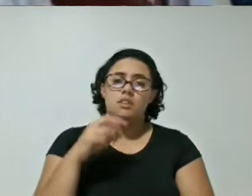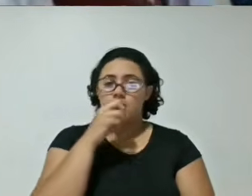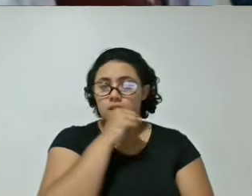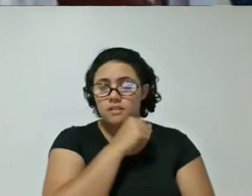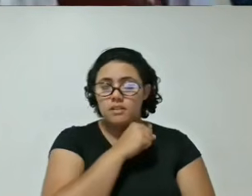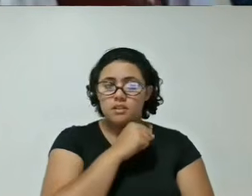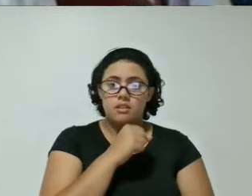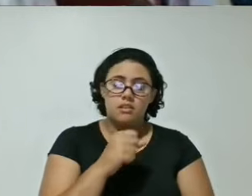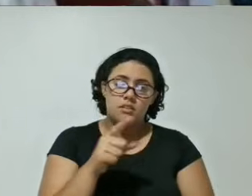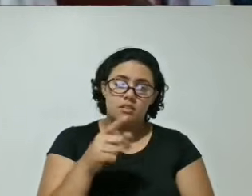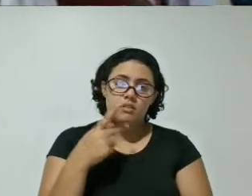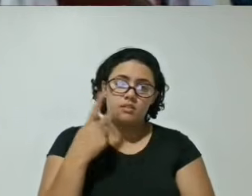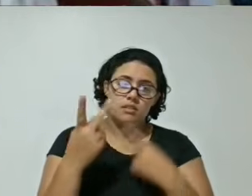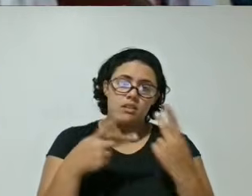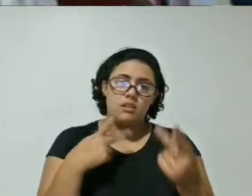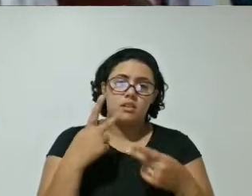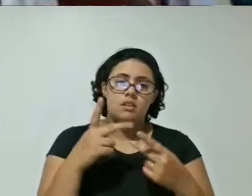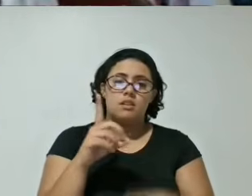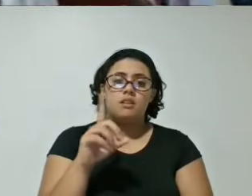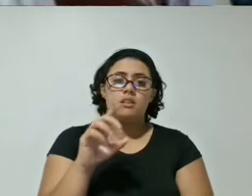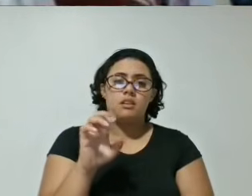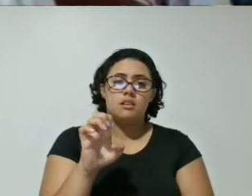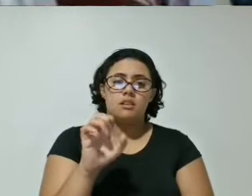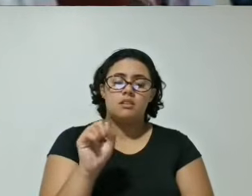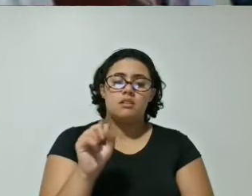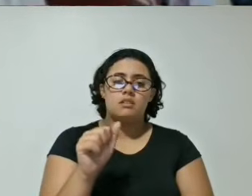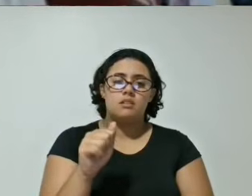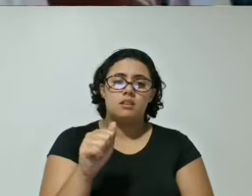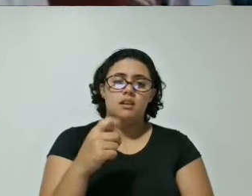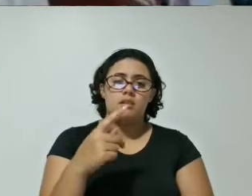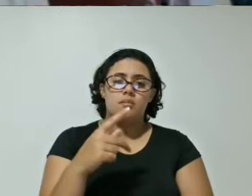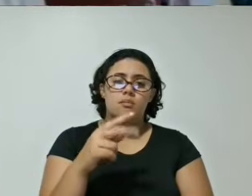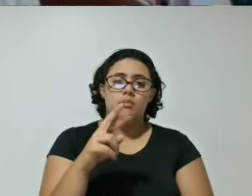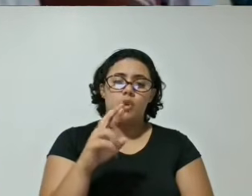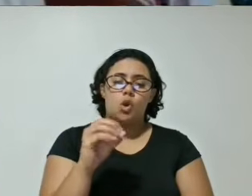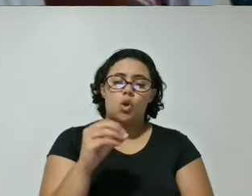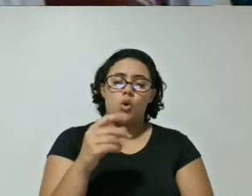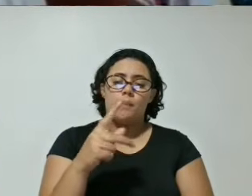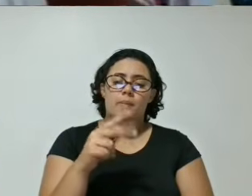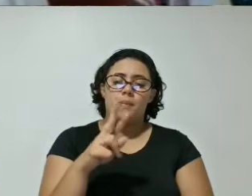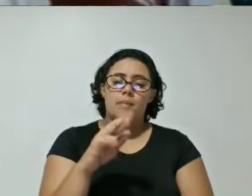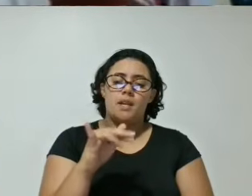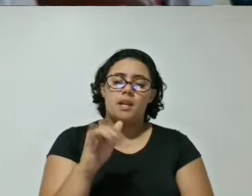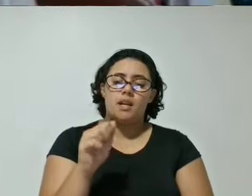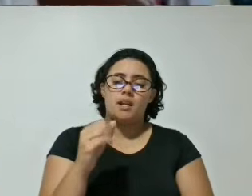desse processo de desapropriação. Desapropriação, isso. Obrigado.